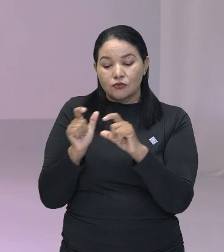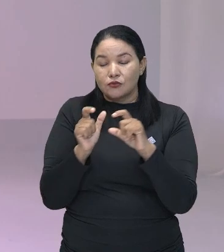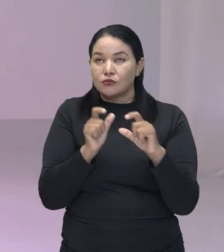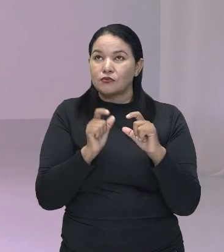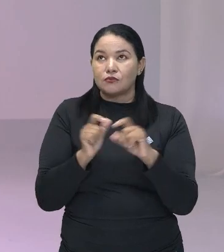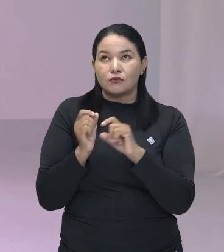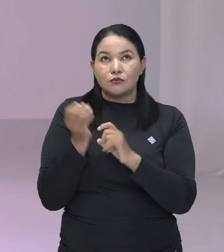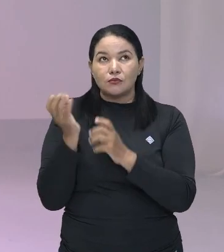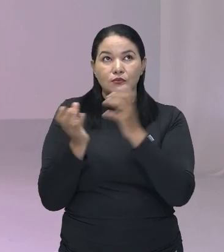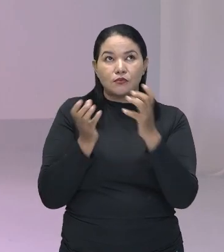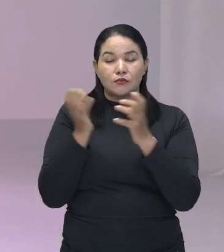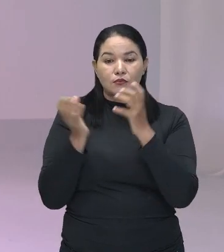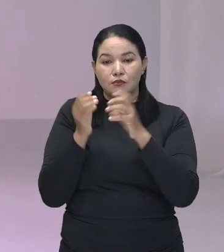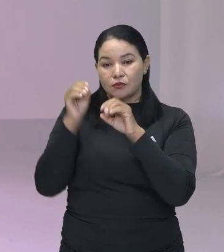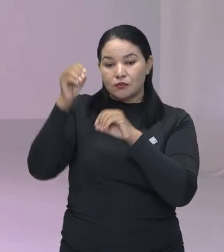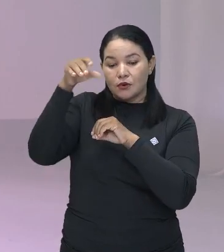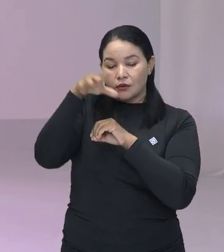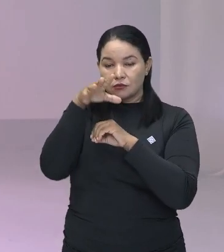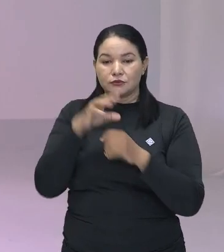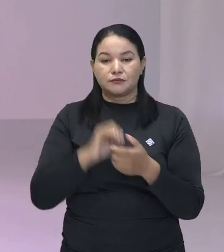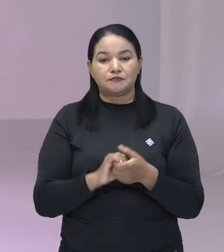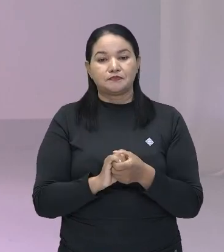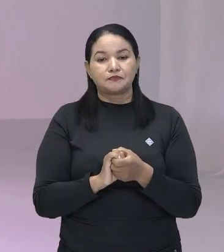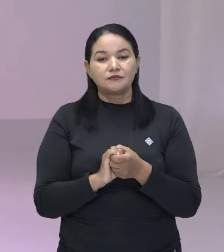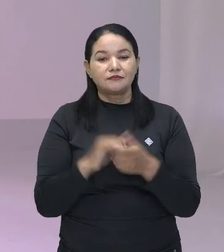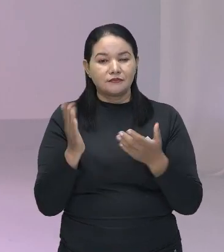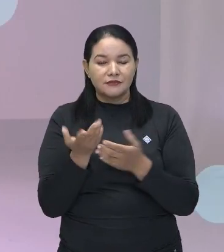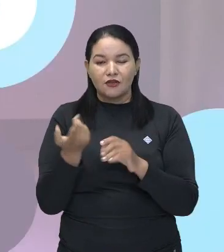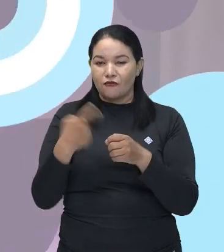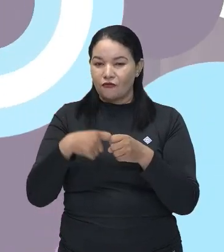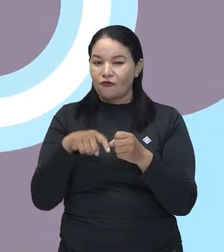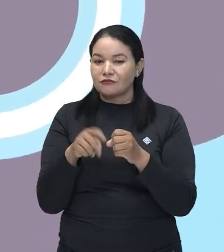peça teatral. Agora vamos voltar para o nosso palco.